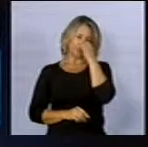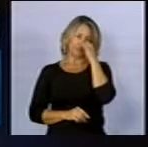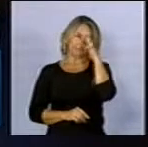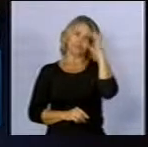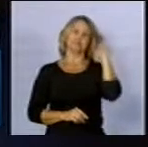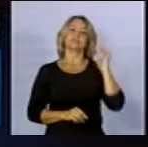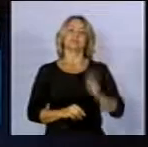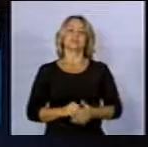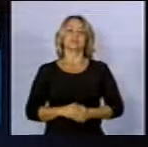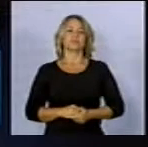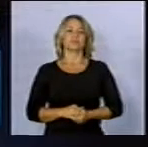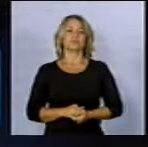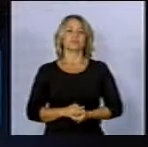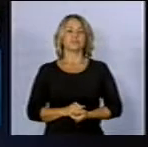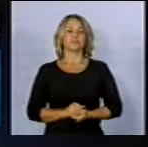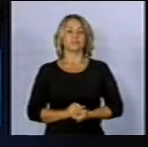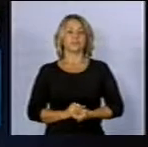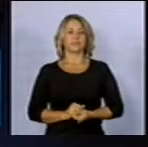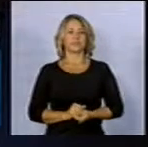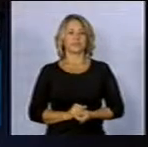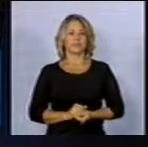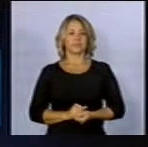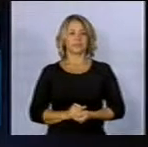peço pra senhora concluir